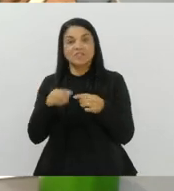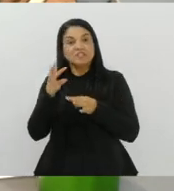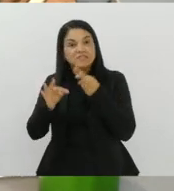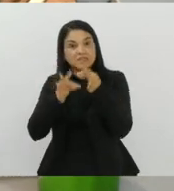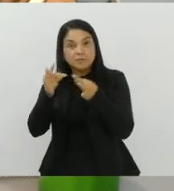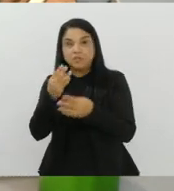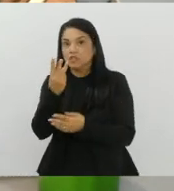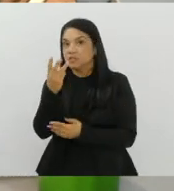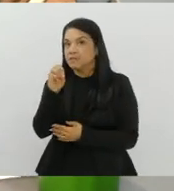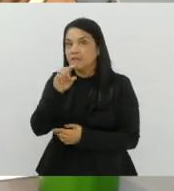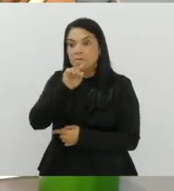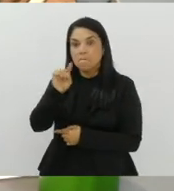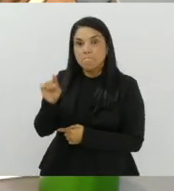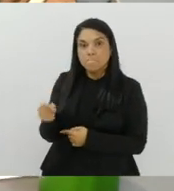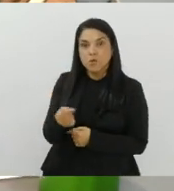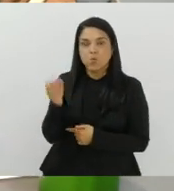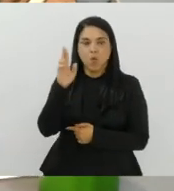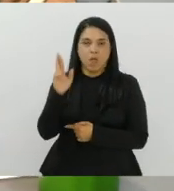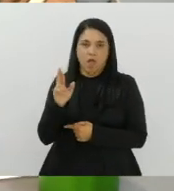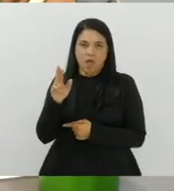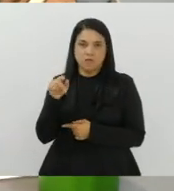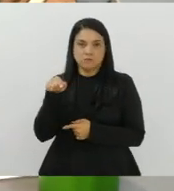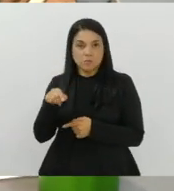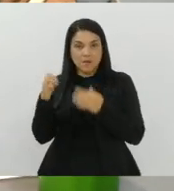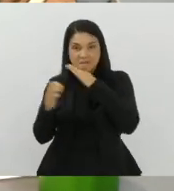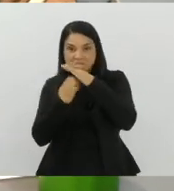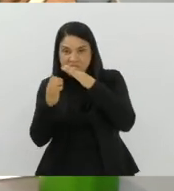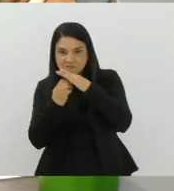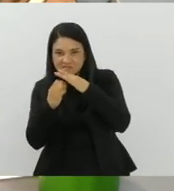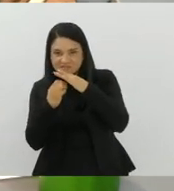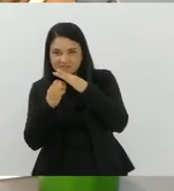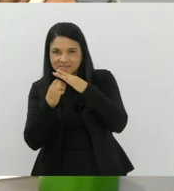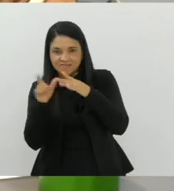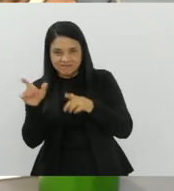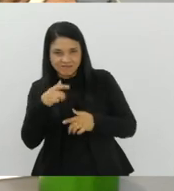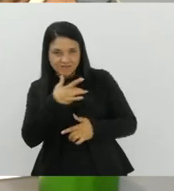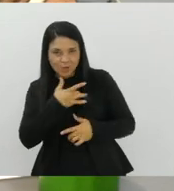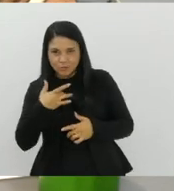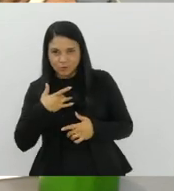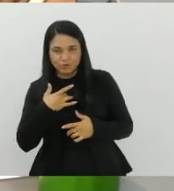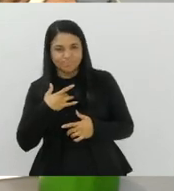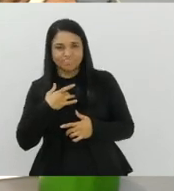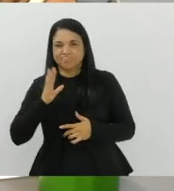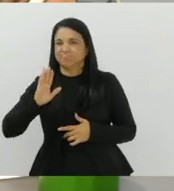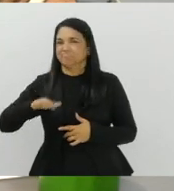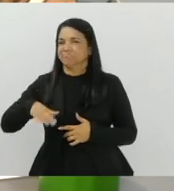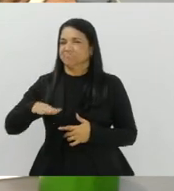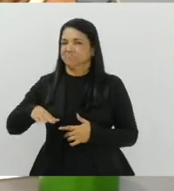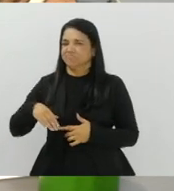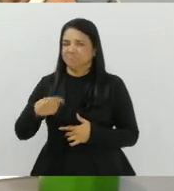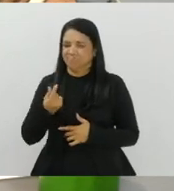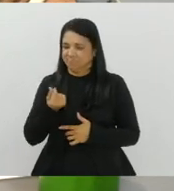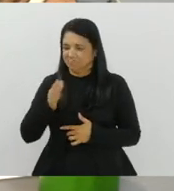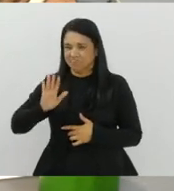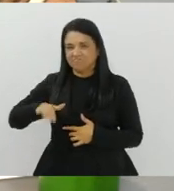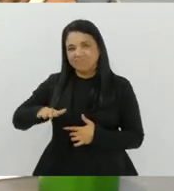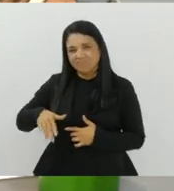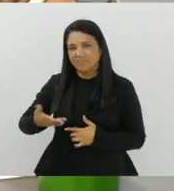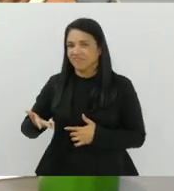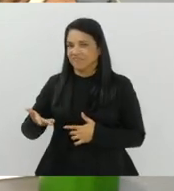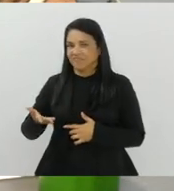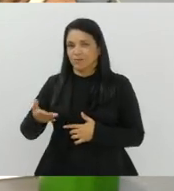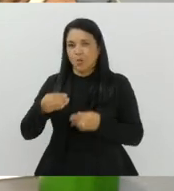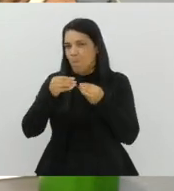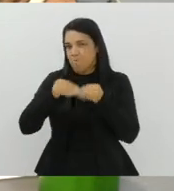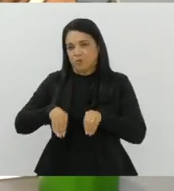de R$30 mil para a operadora de plano de saúde. Não é caro. Não é prejuízo, como a